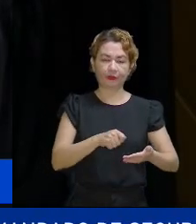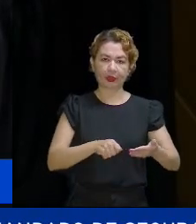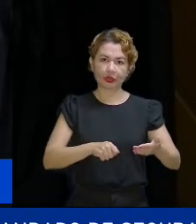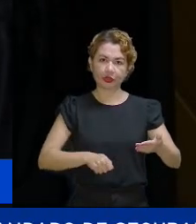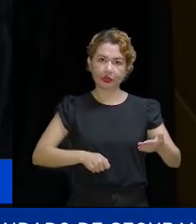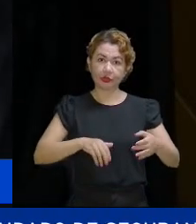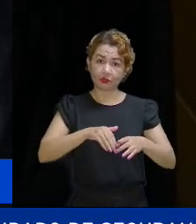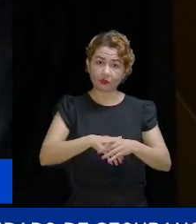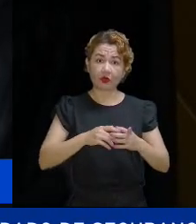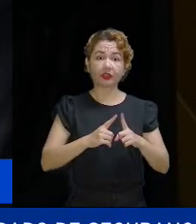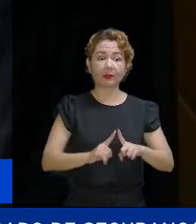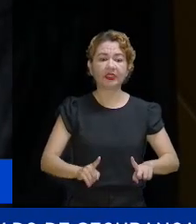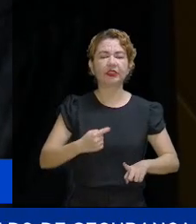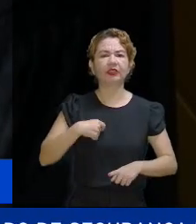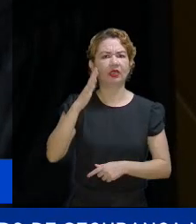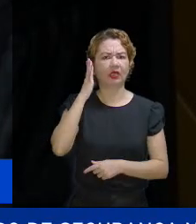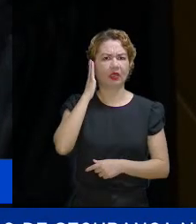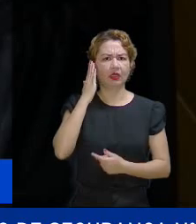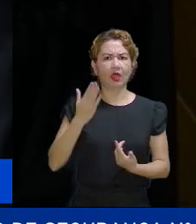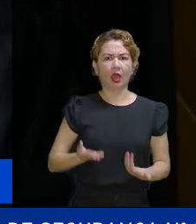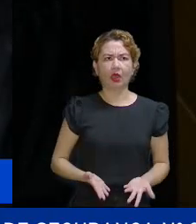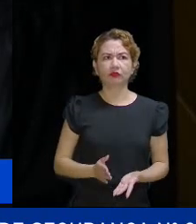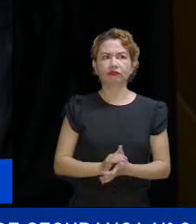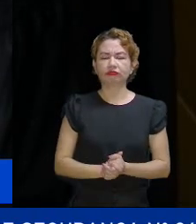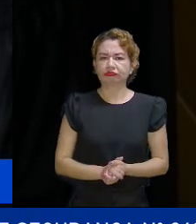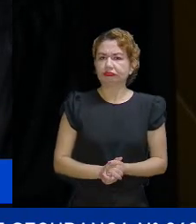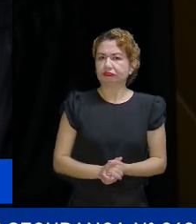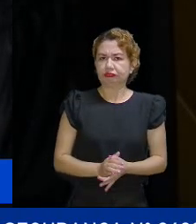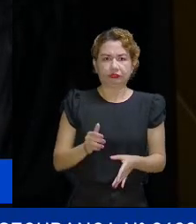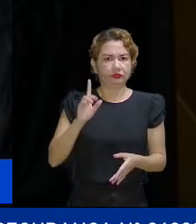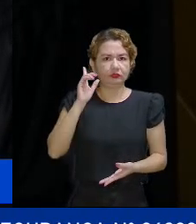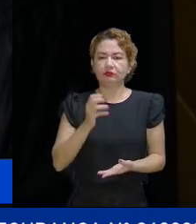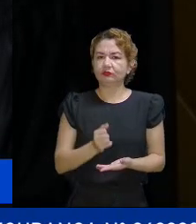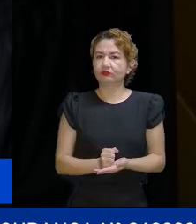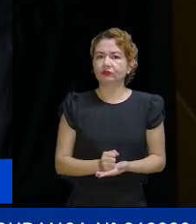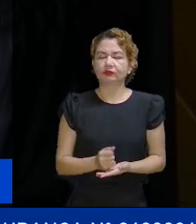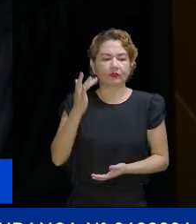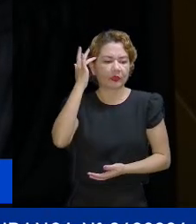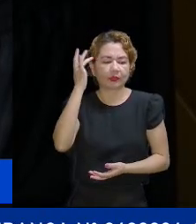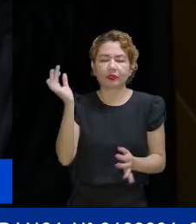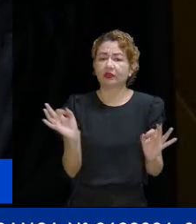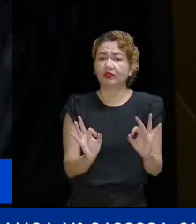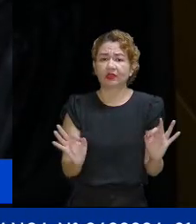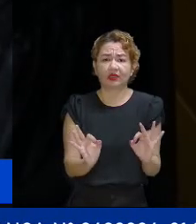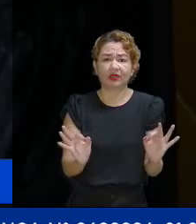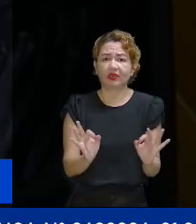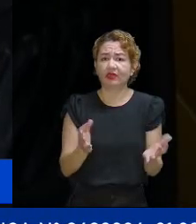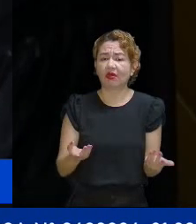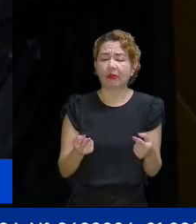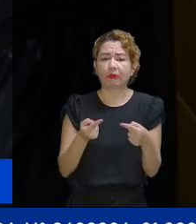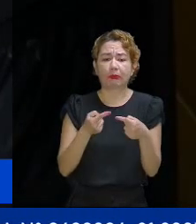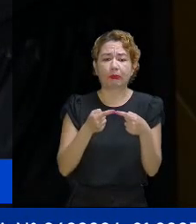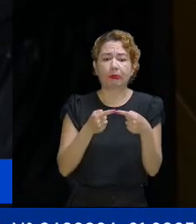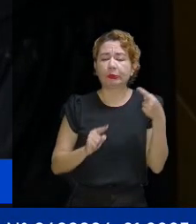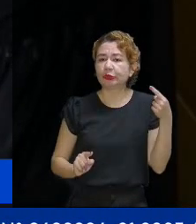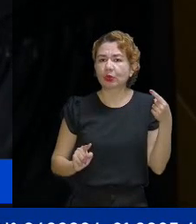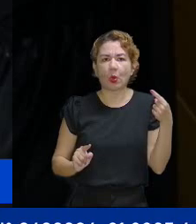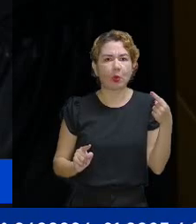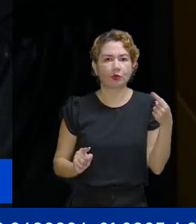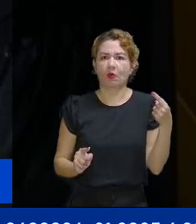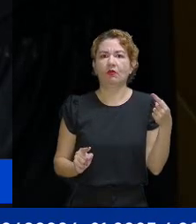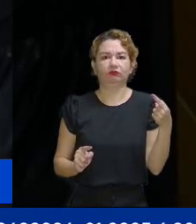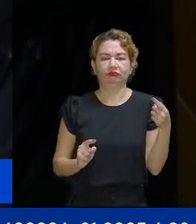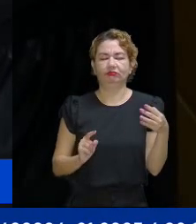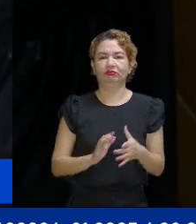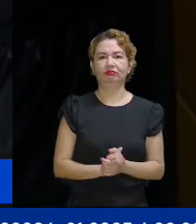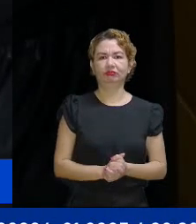mas eu estou entendendo que ele não proferiu nenhuma decisão teratológica. Questão de não concordar com os argumentos,